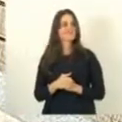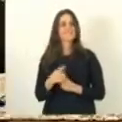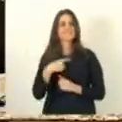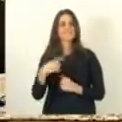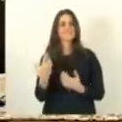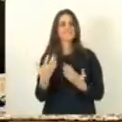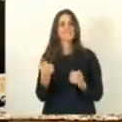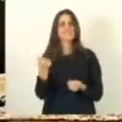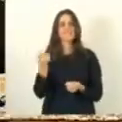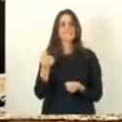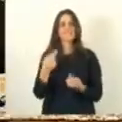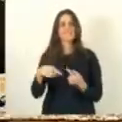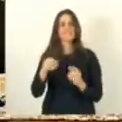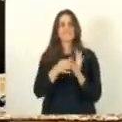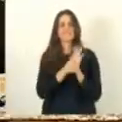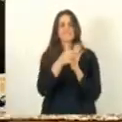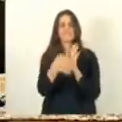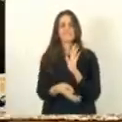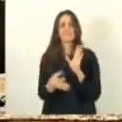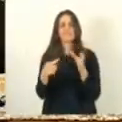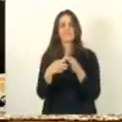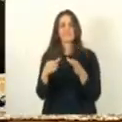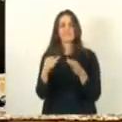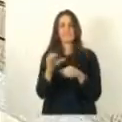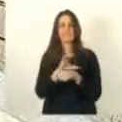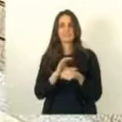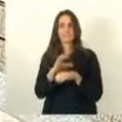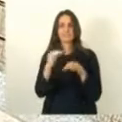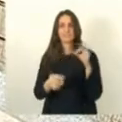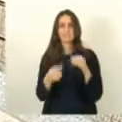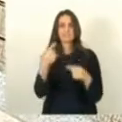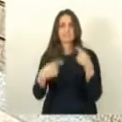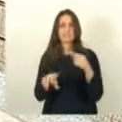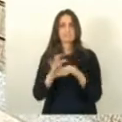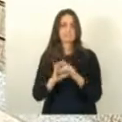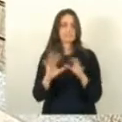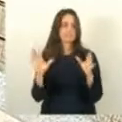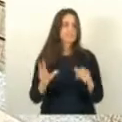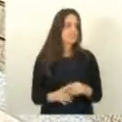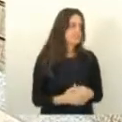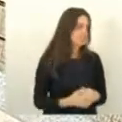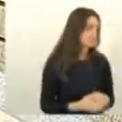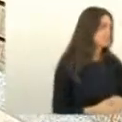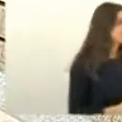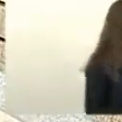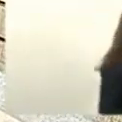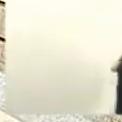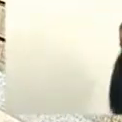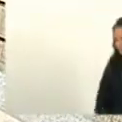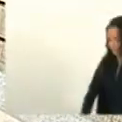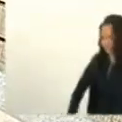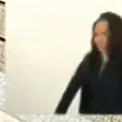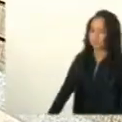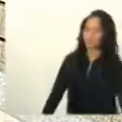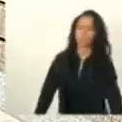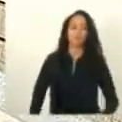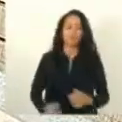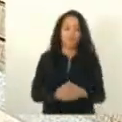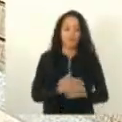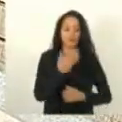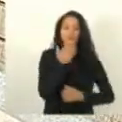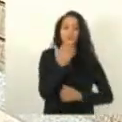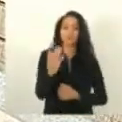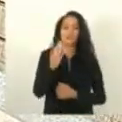coloca o parecer da Comissão de Constituição e Justiça em discussão. Senhor presidente, pois só não? Para orientar, pedir os